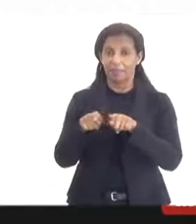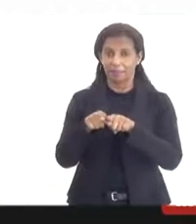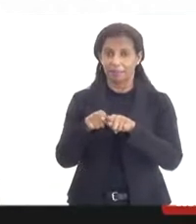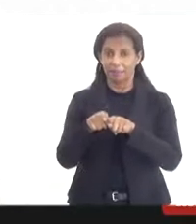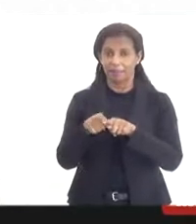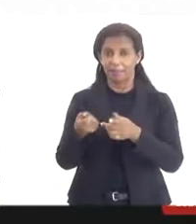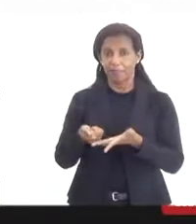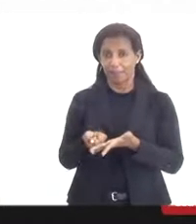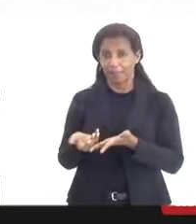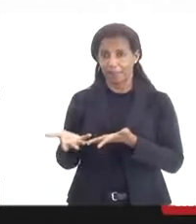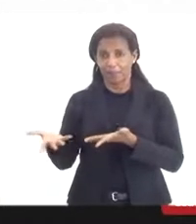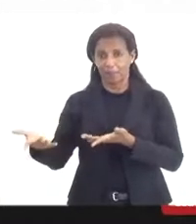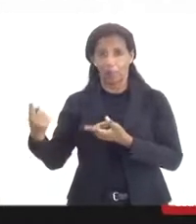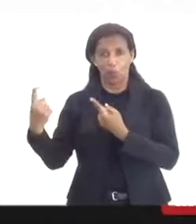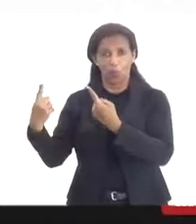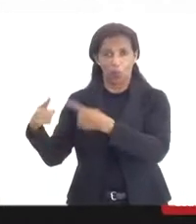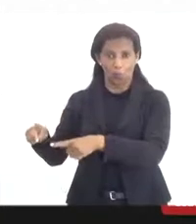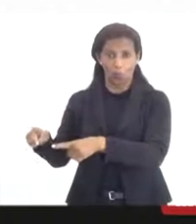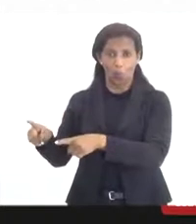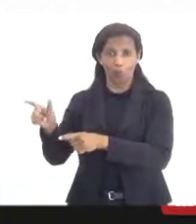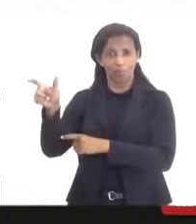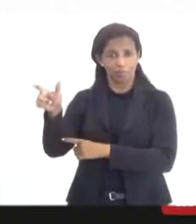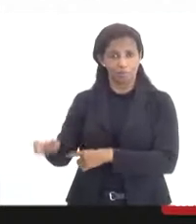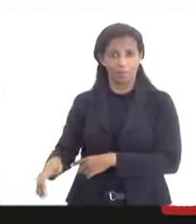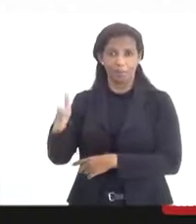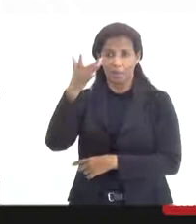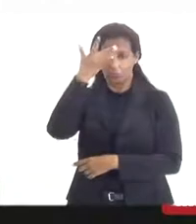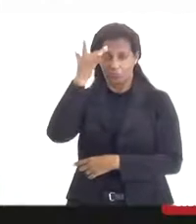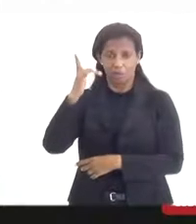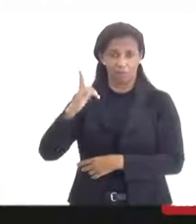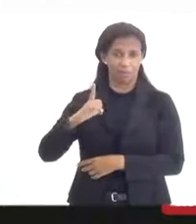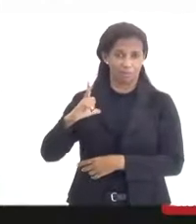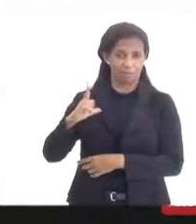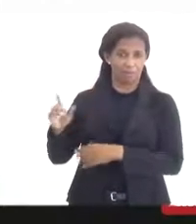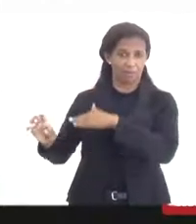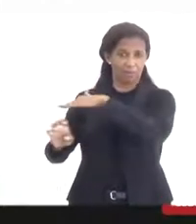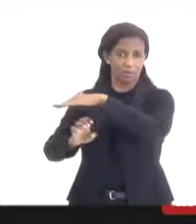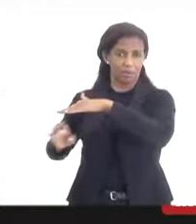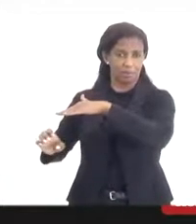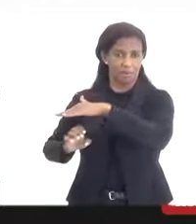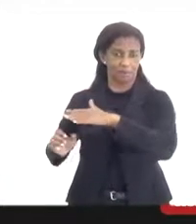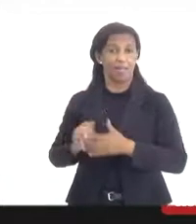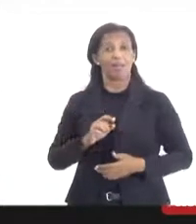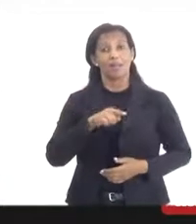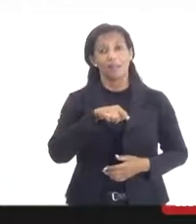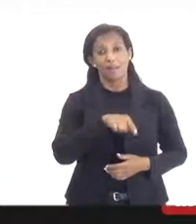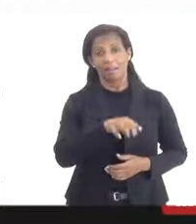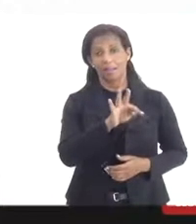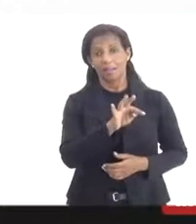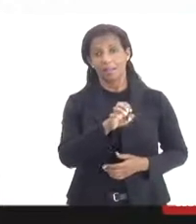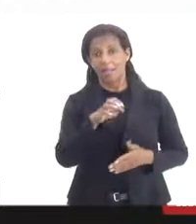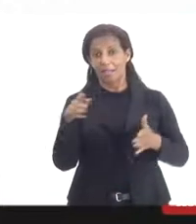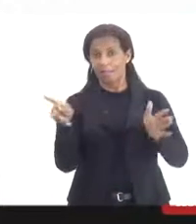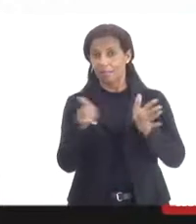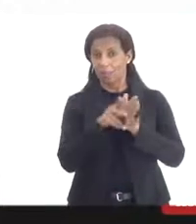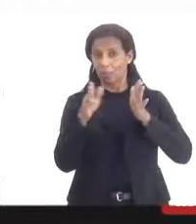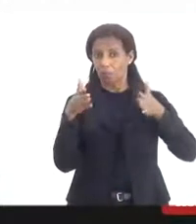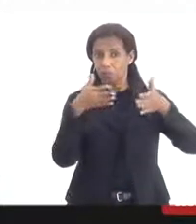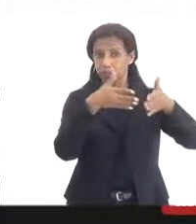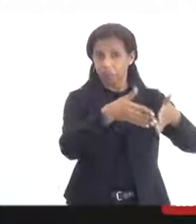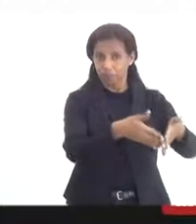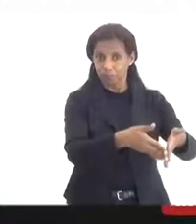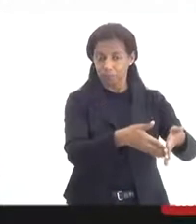forma desfavorável contra o contribuinte que aqui está. Eu explico melhor. Essa tese é uma tese exclusiva,